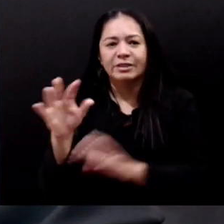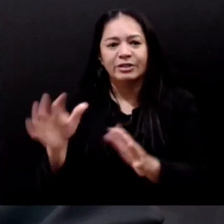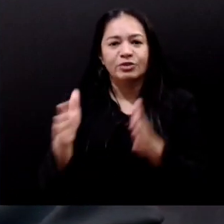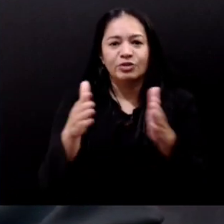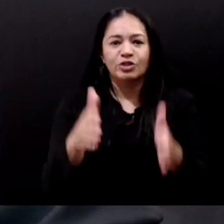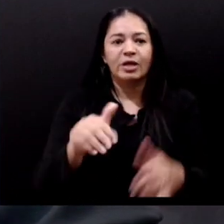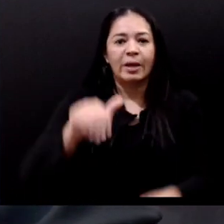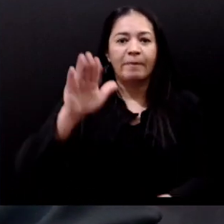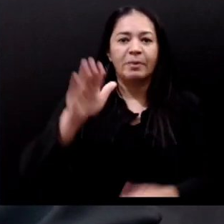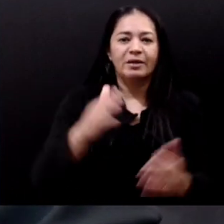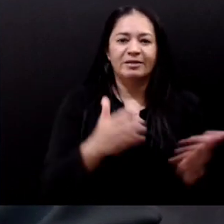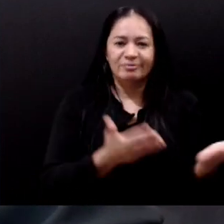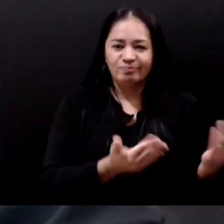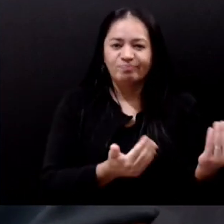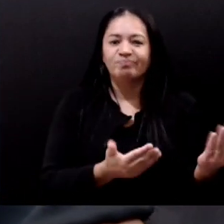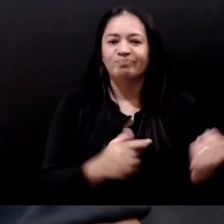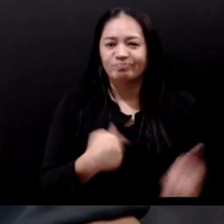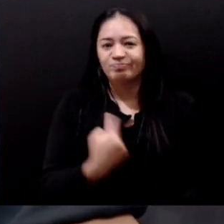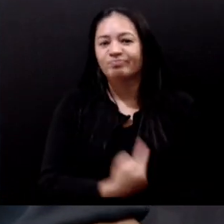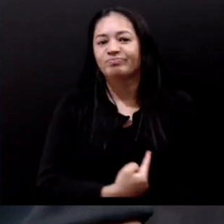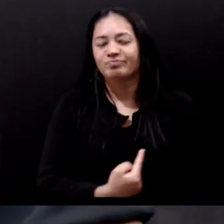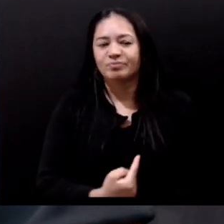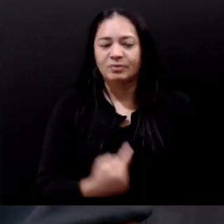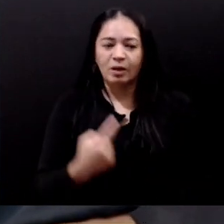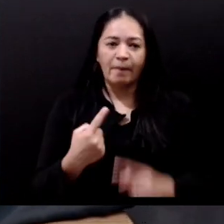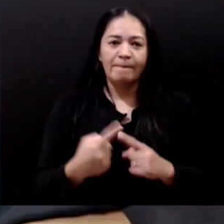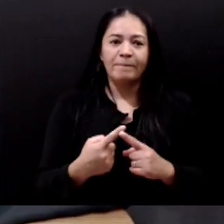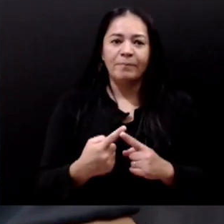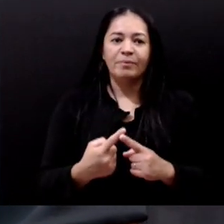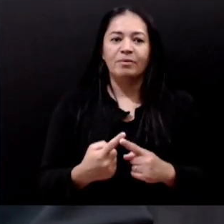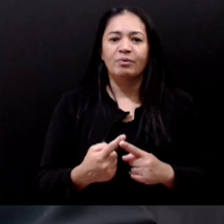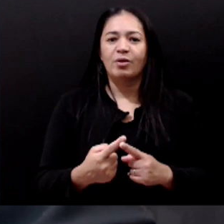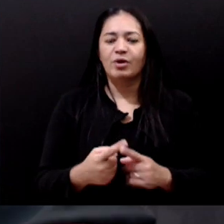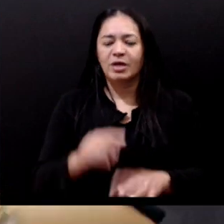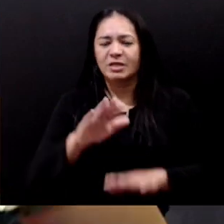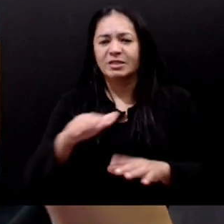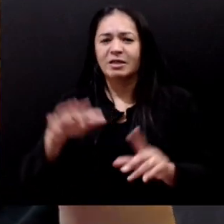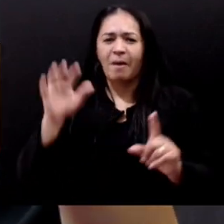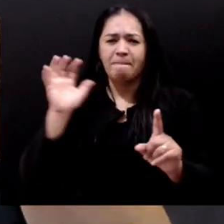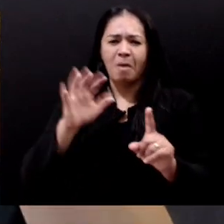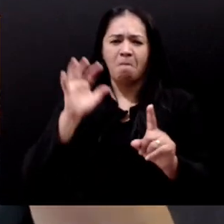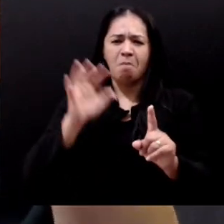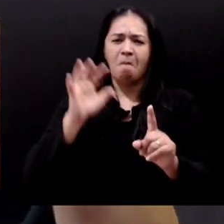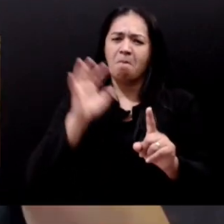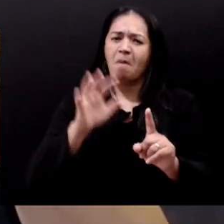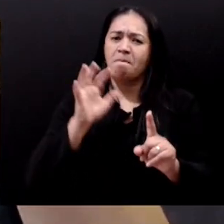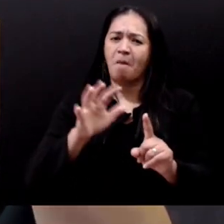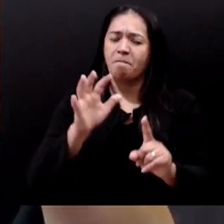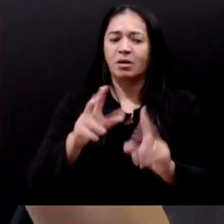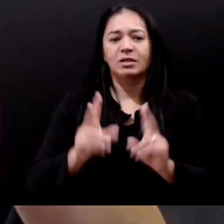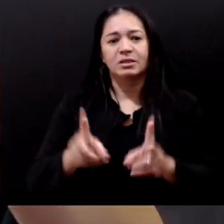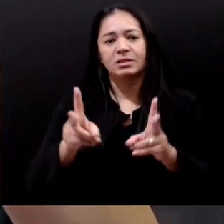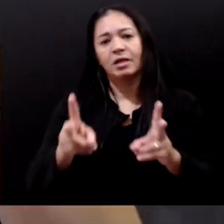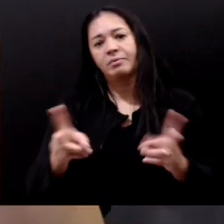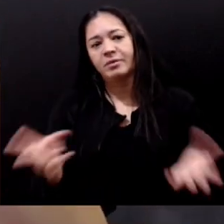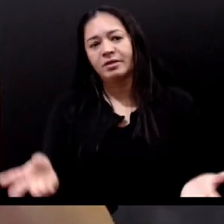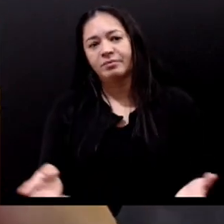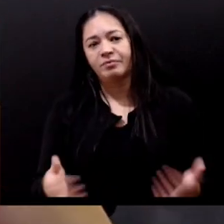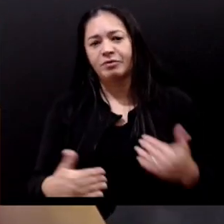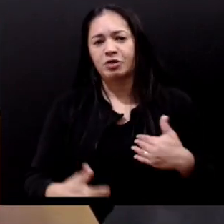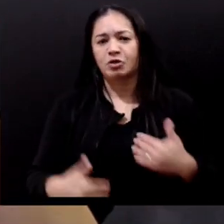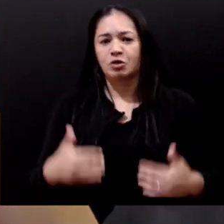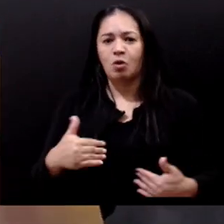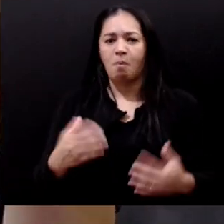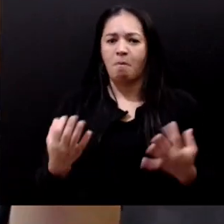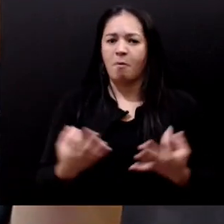pra gente. Uhum. sim. Porque eles são bombardeados o tempo inteiro por aquilo, né? Os corpos perfeitos, pessoas de